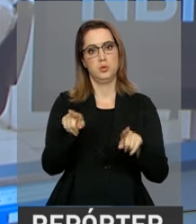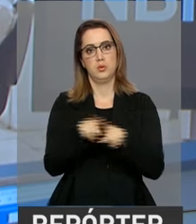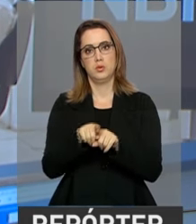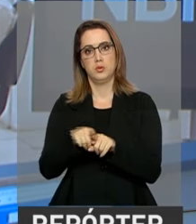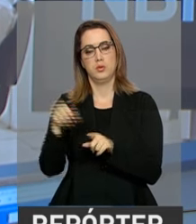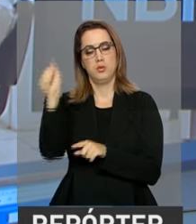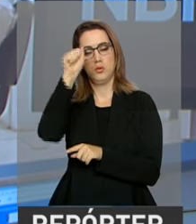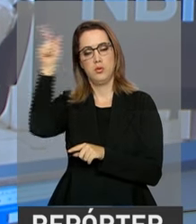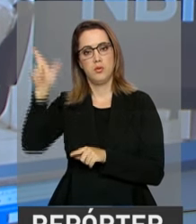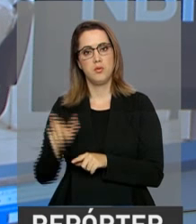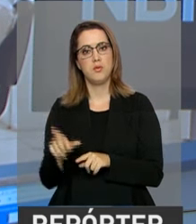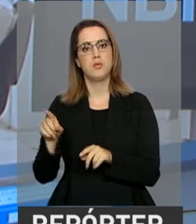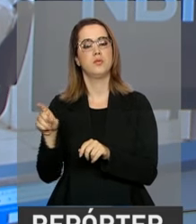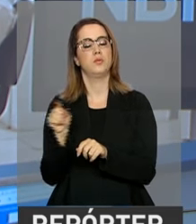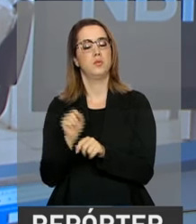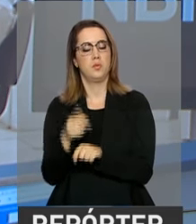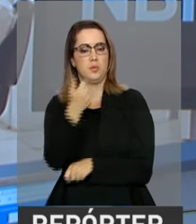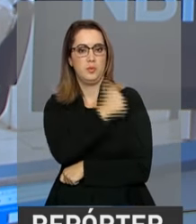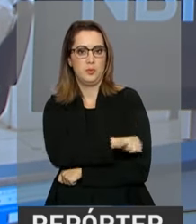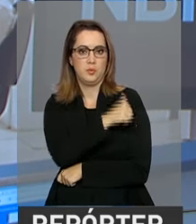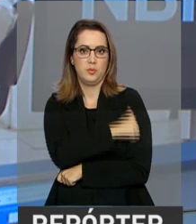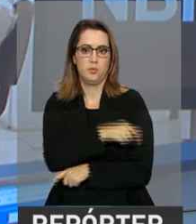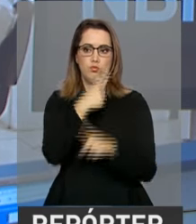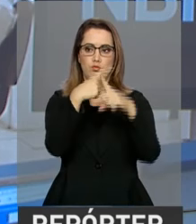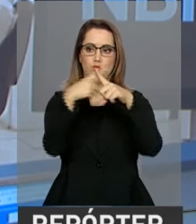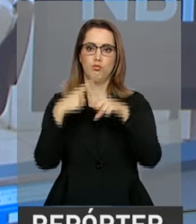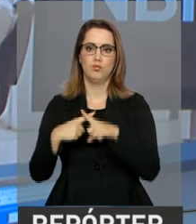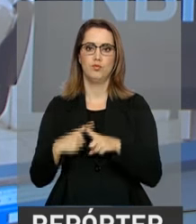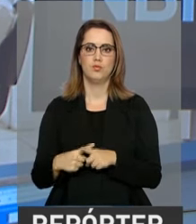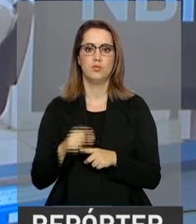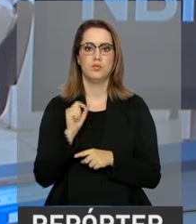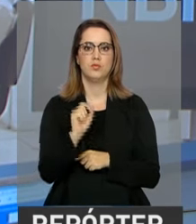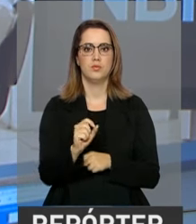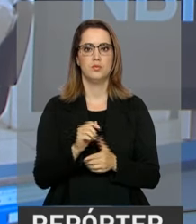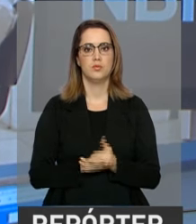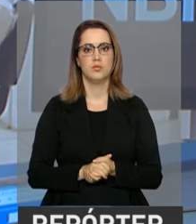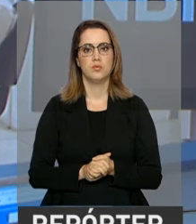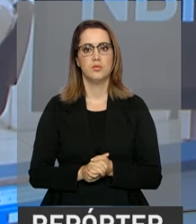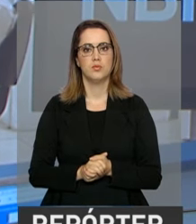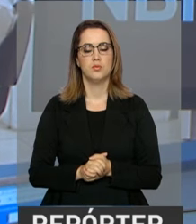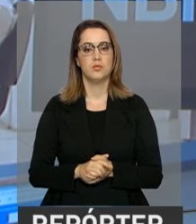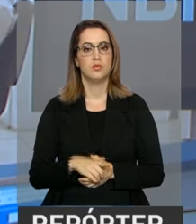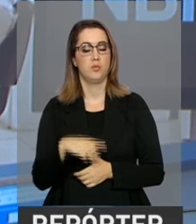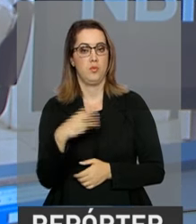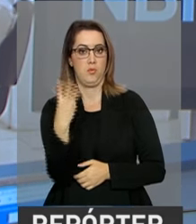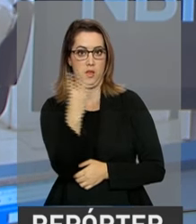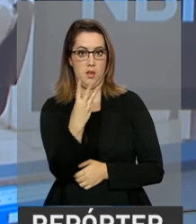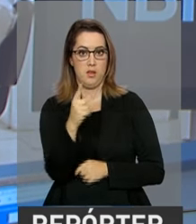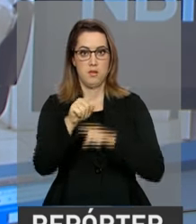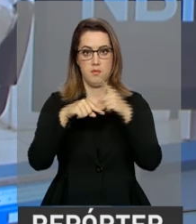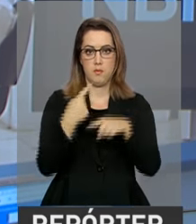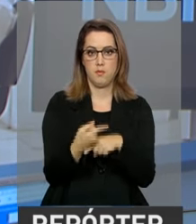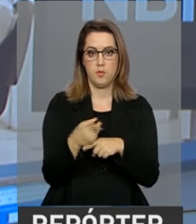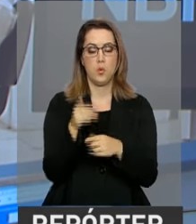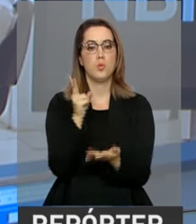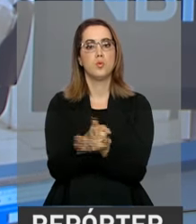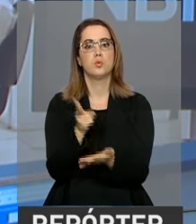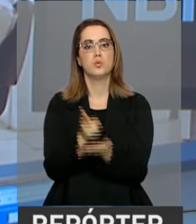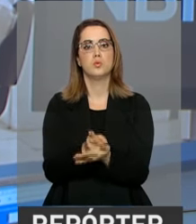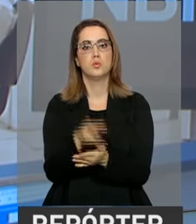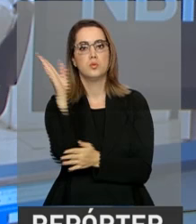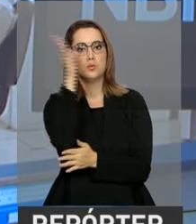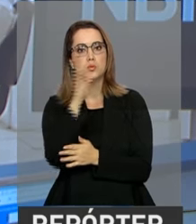Estádio Olímpico nton Santos o engenhão no Rio de Janeiro 3 horas depois no mesmo